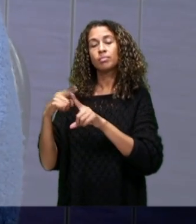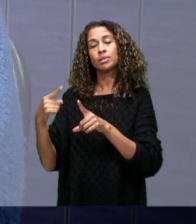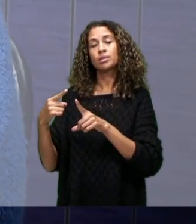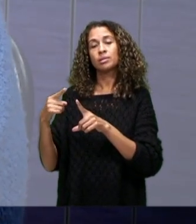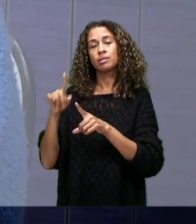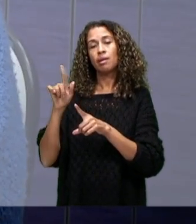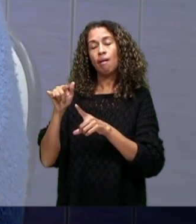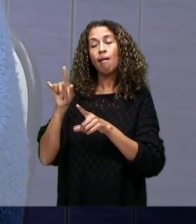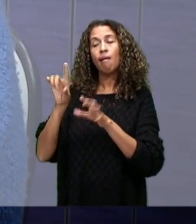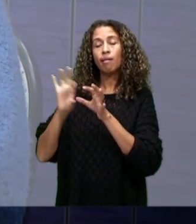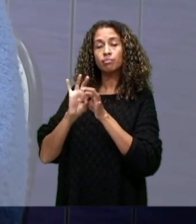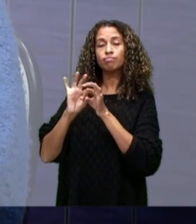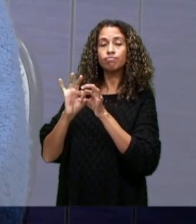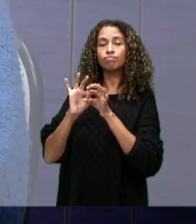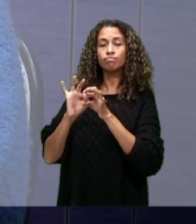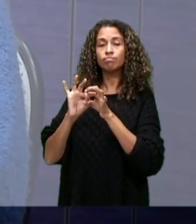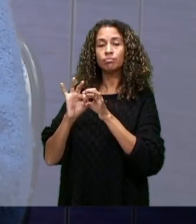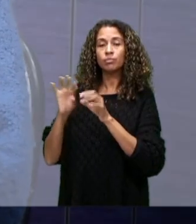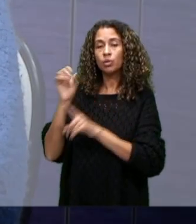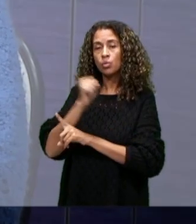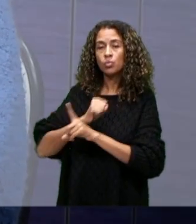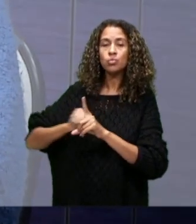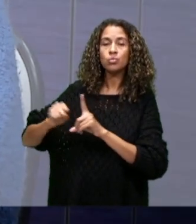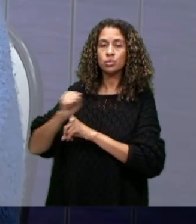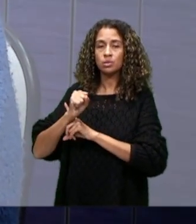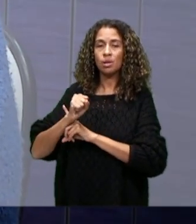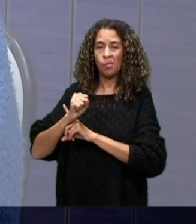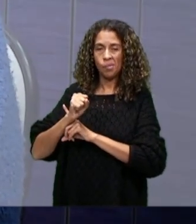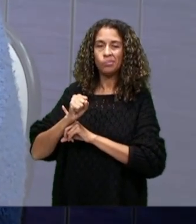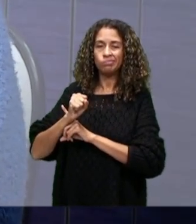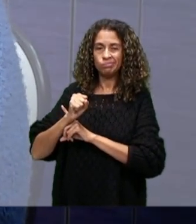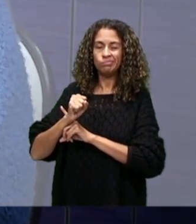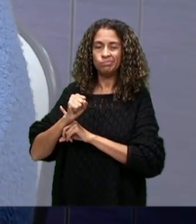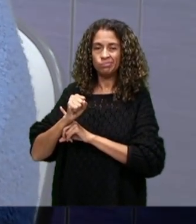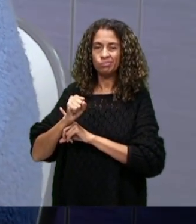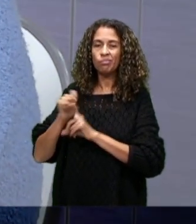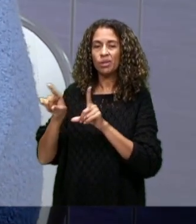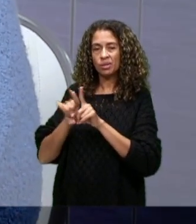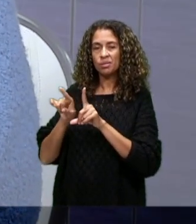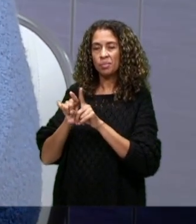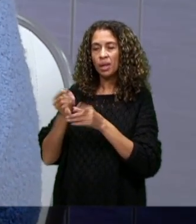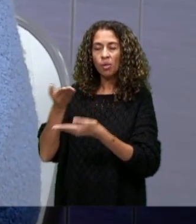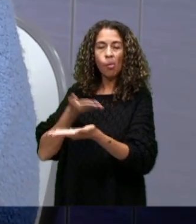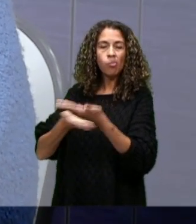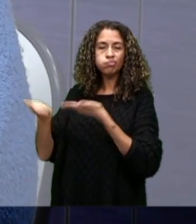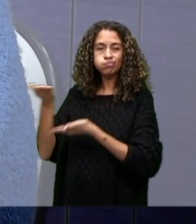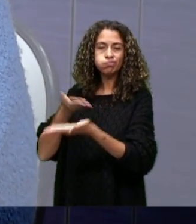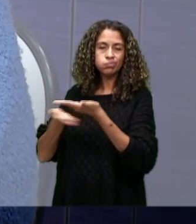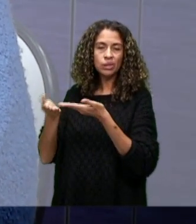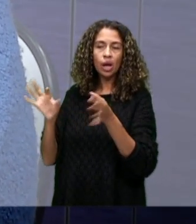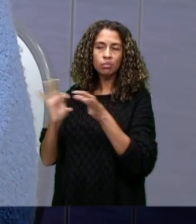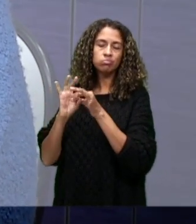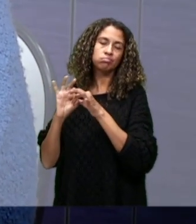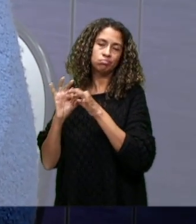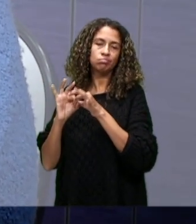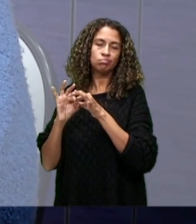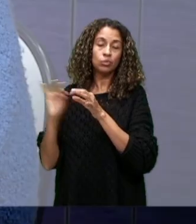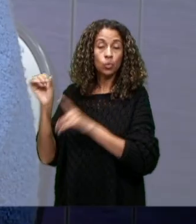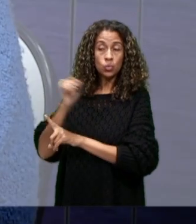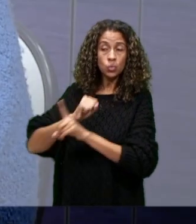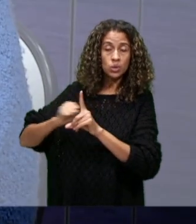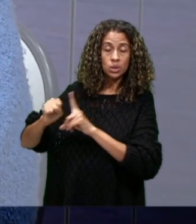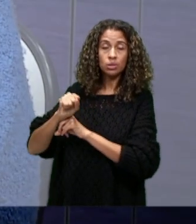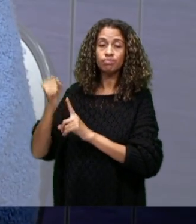ambiental ela está atrelada à questão social e a questão social está atrelada à questão ambiental. Então, a